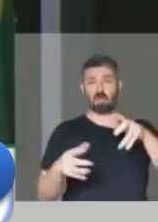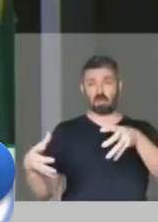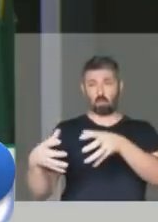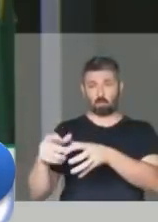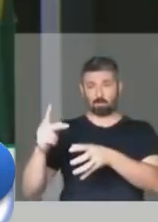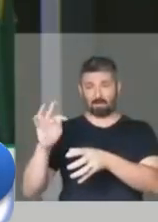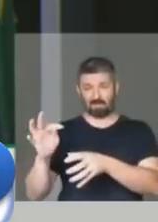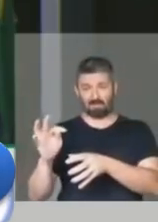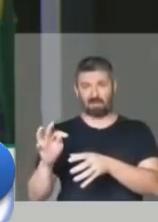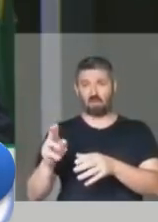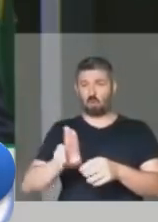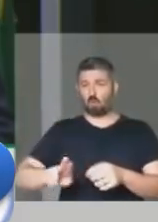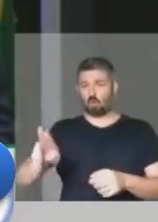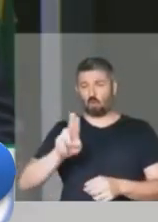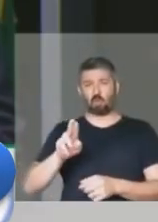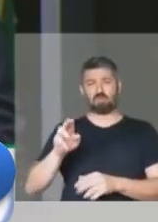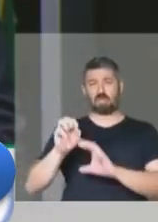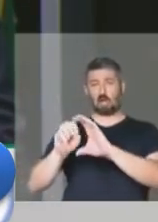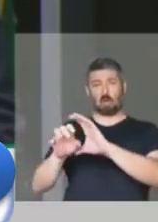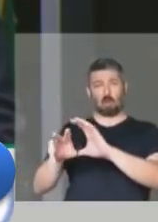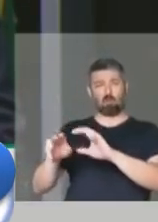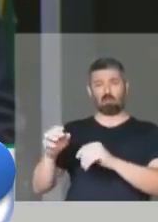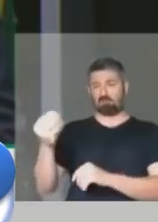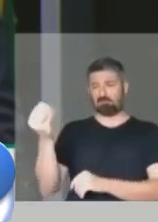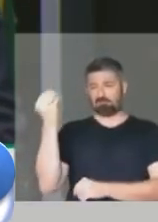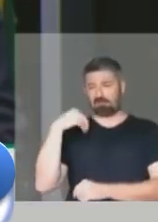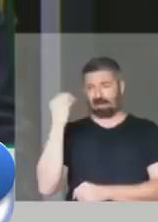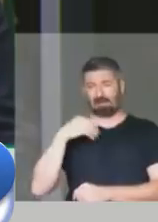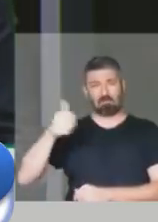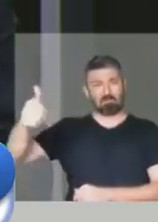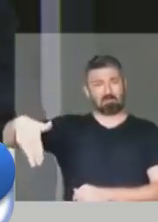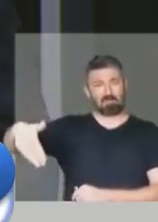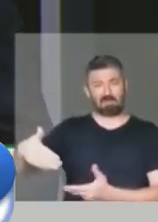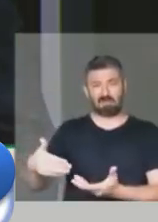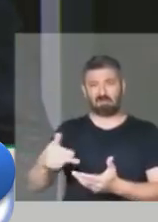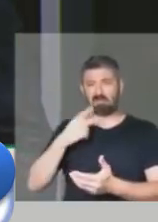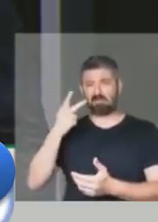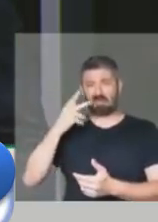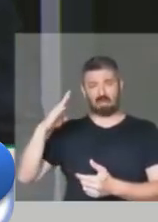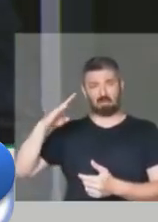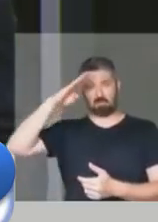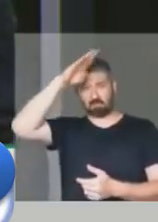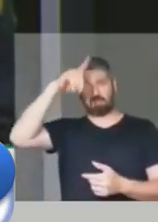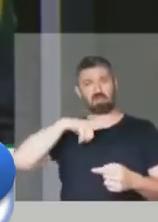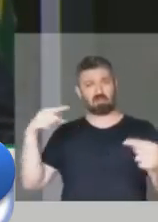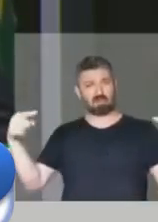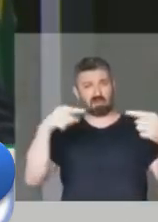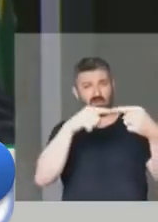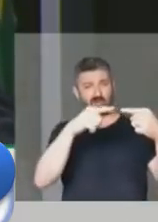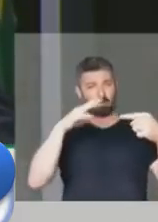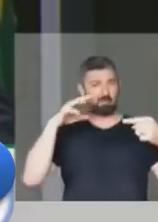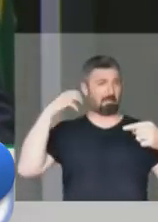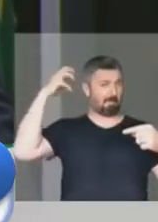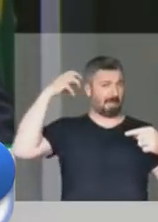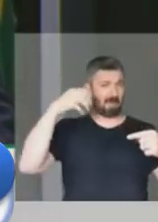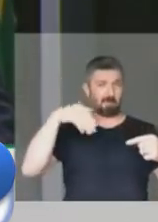pela Rede Globo, frágil, querendo associar Jair Bolsonaro à morte de